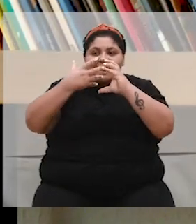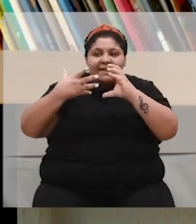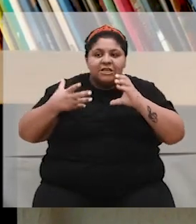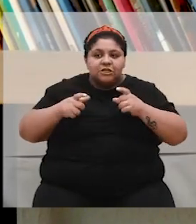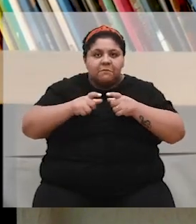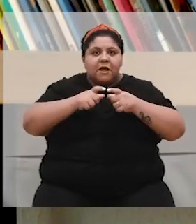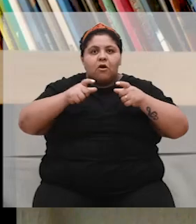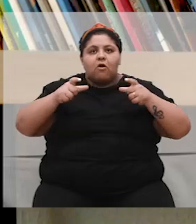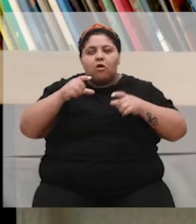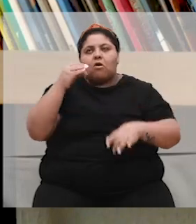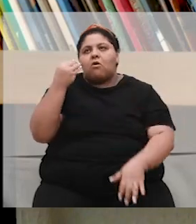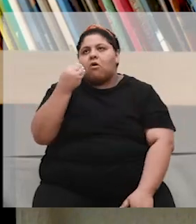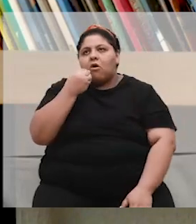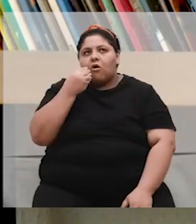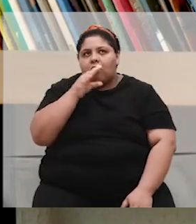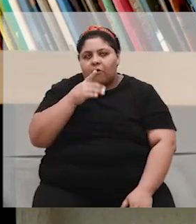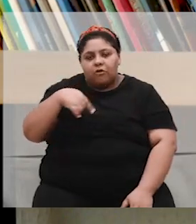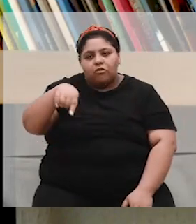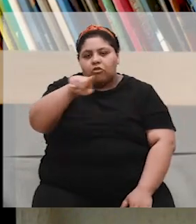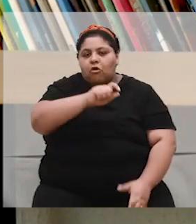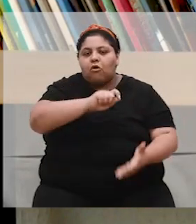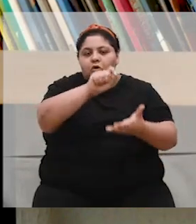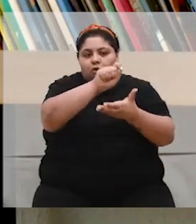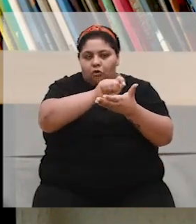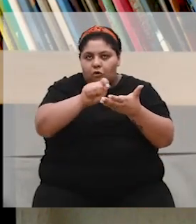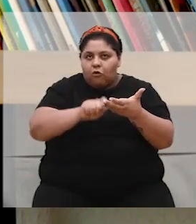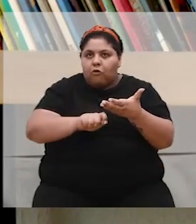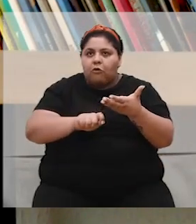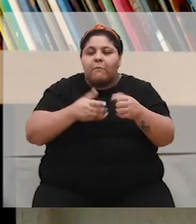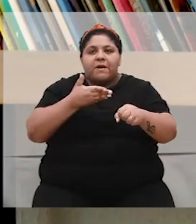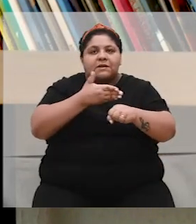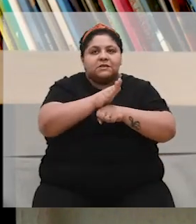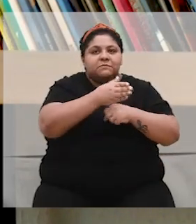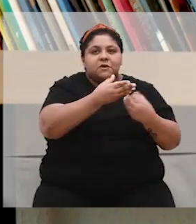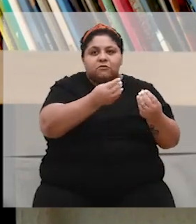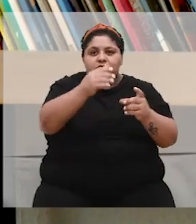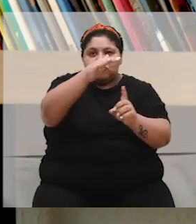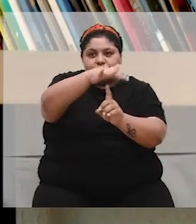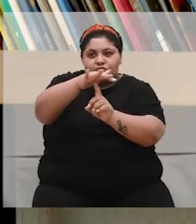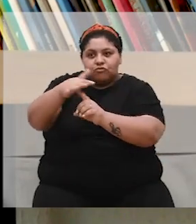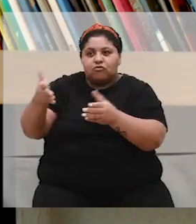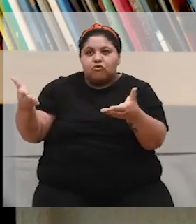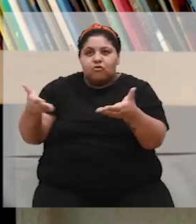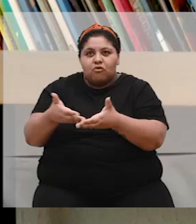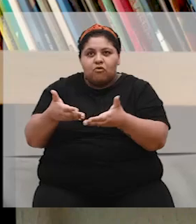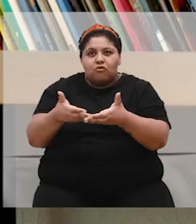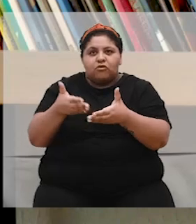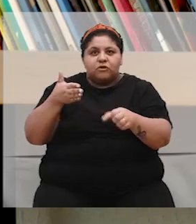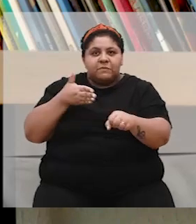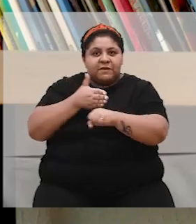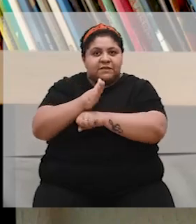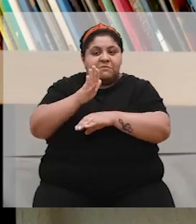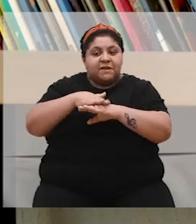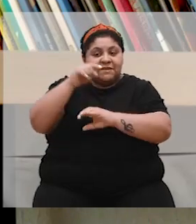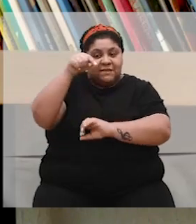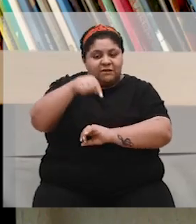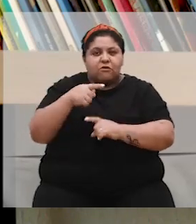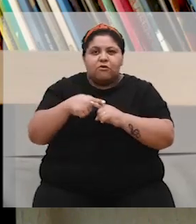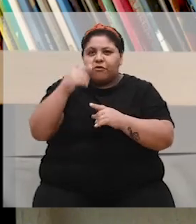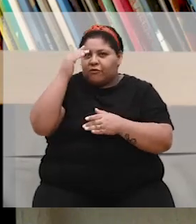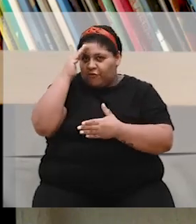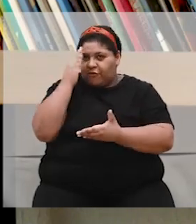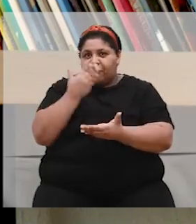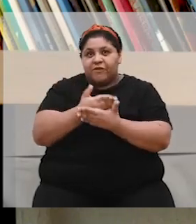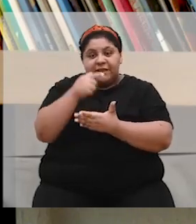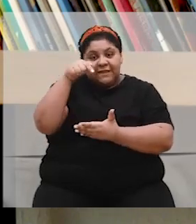maior, porque, claro, nós, autores, vamos em muitas feiras. E se eu estou com mais frequência aqui no Quindim,